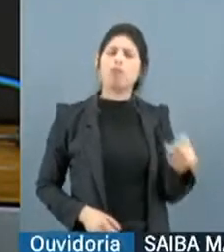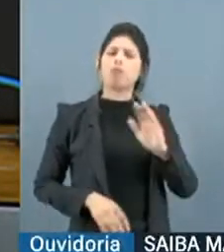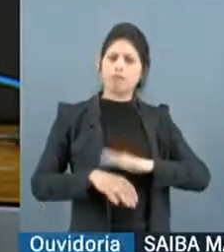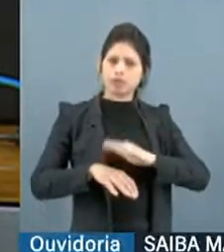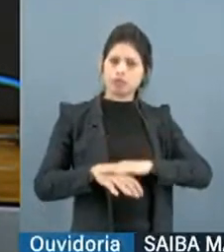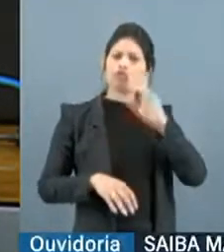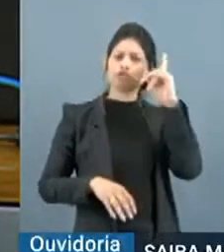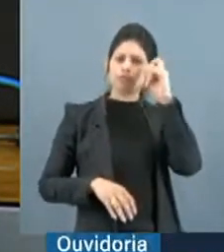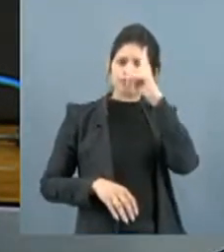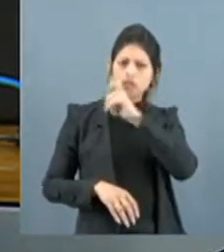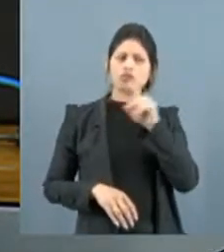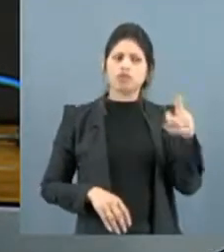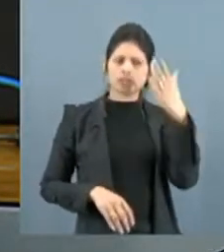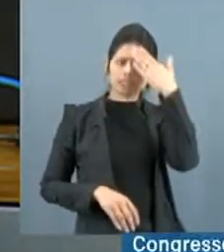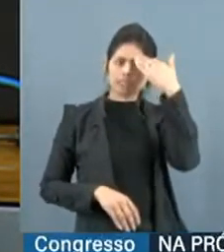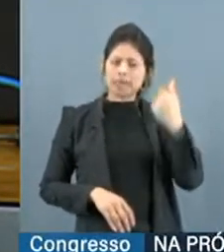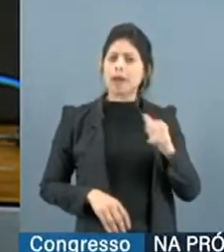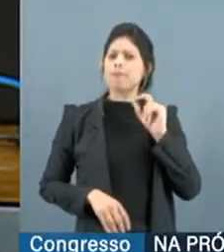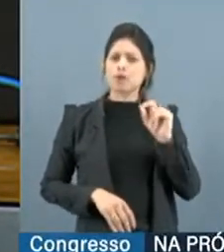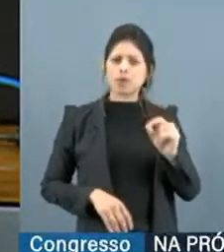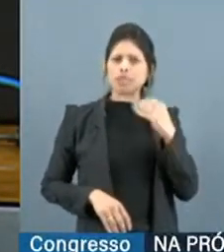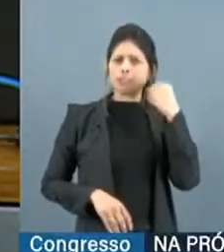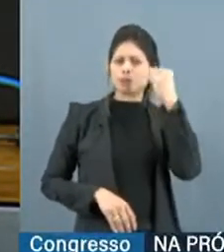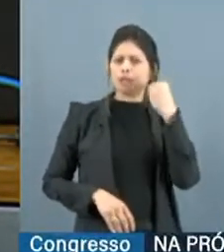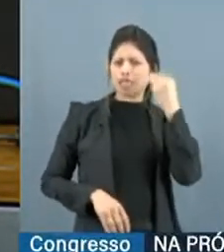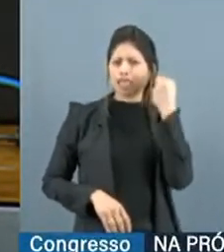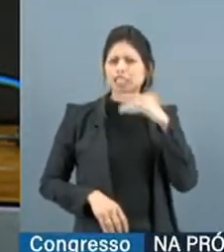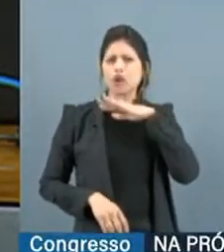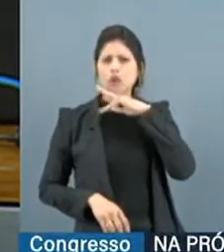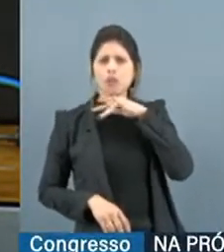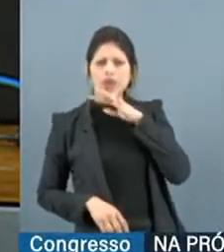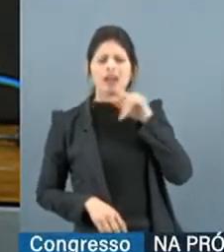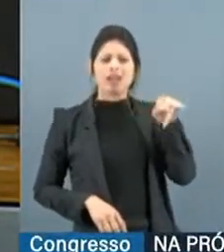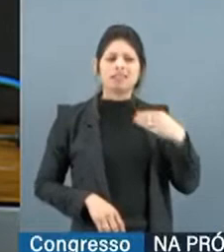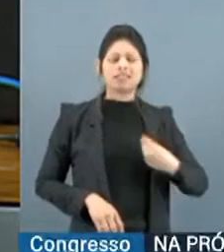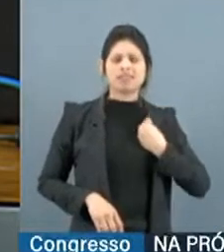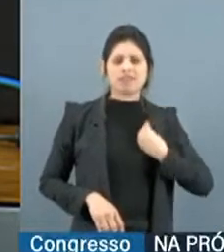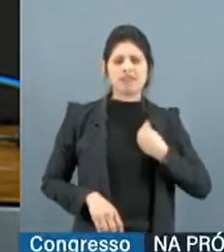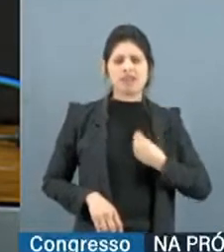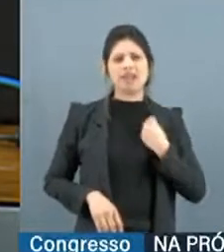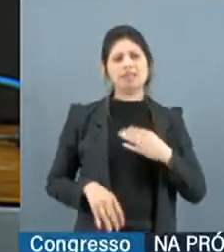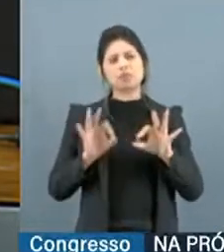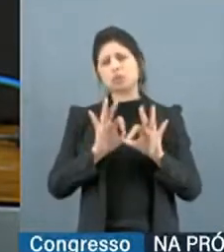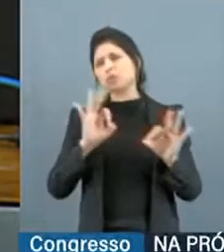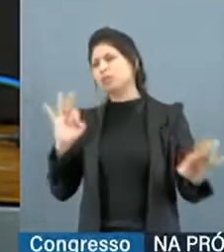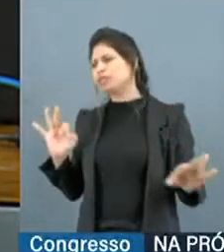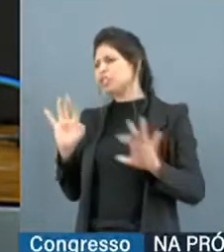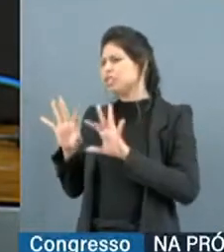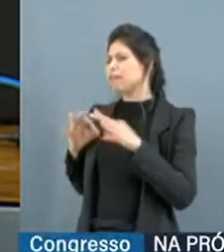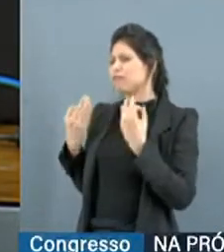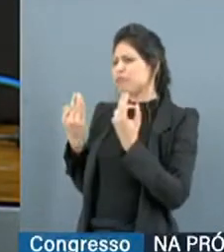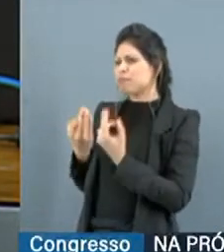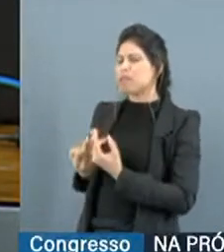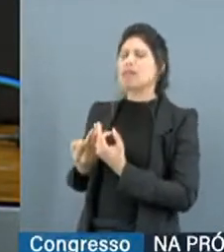o senhor sabe o que o senhor está passando, longe dos filhos, longe da família.